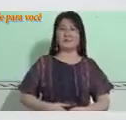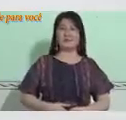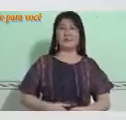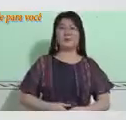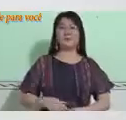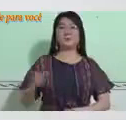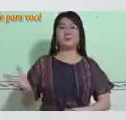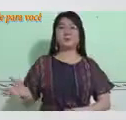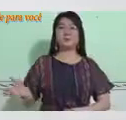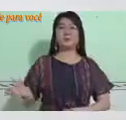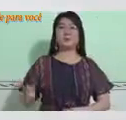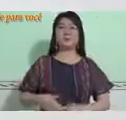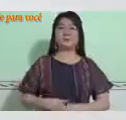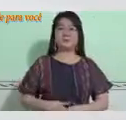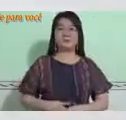câimbras.